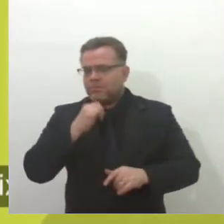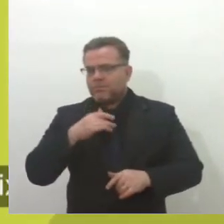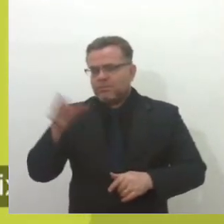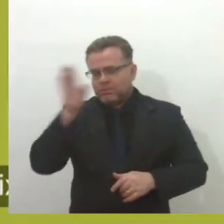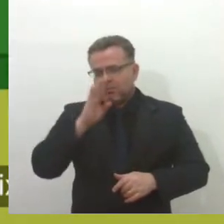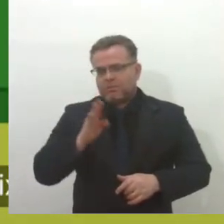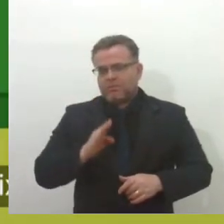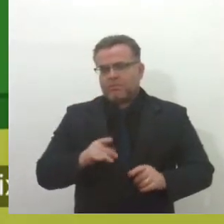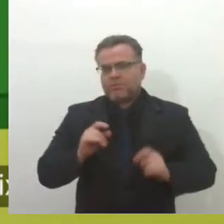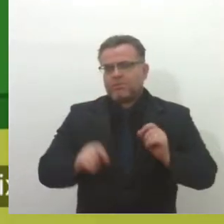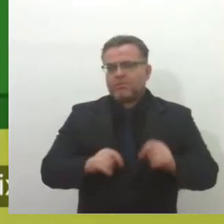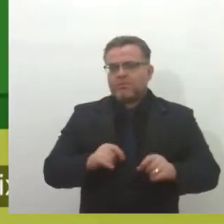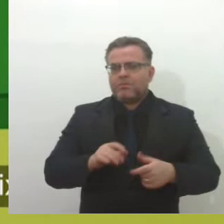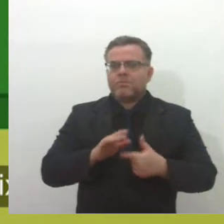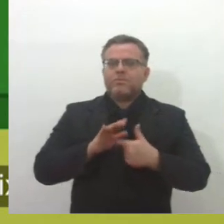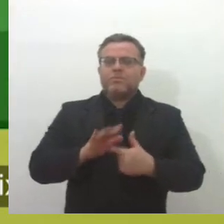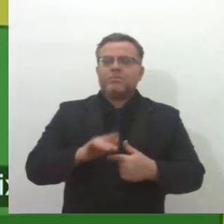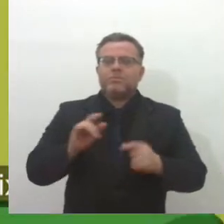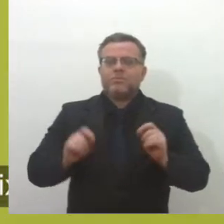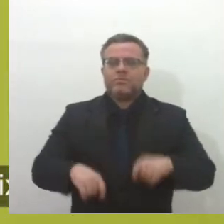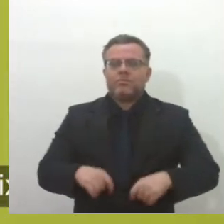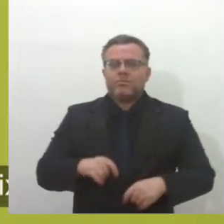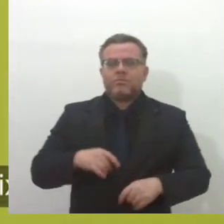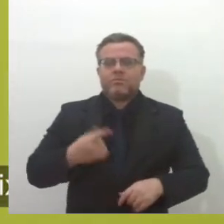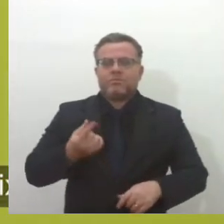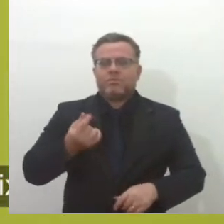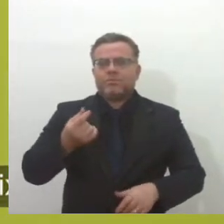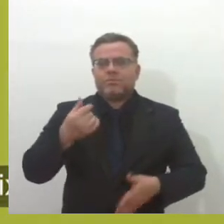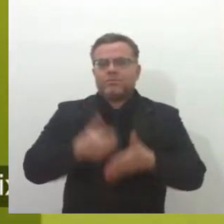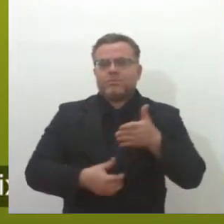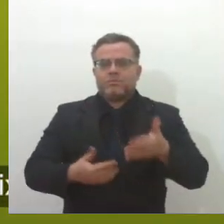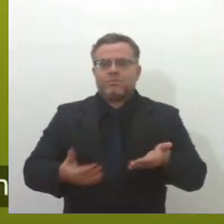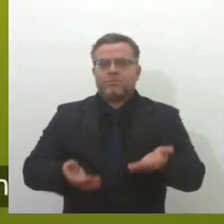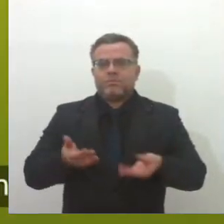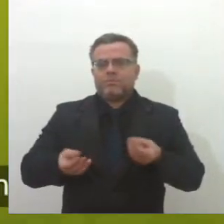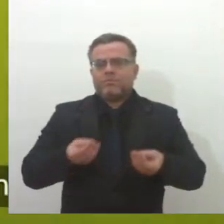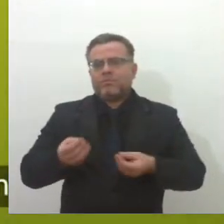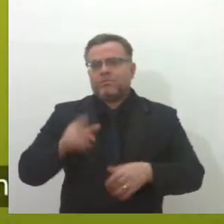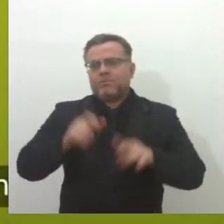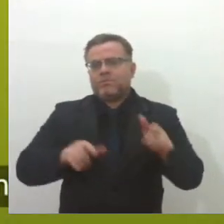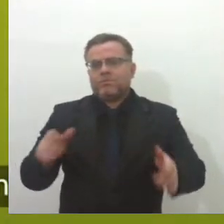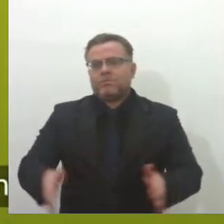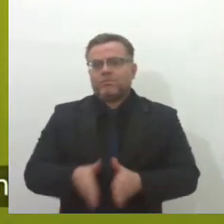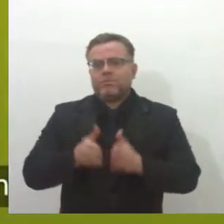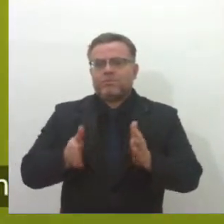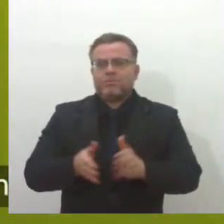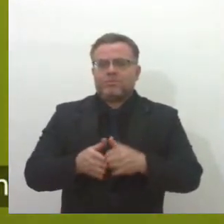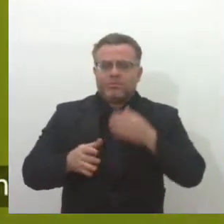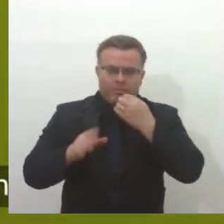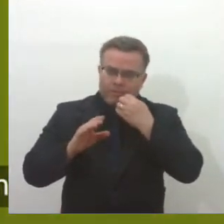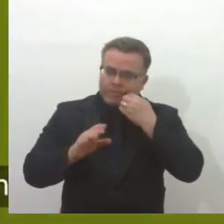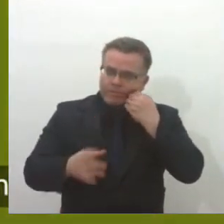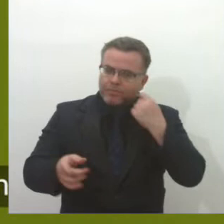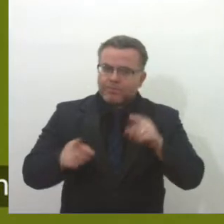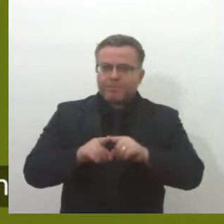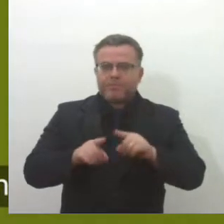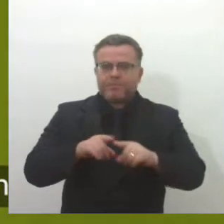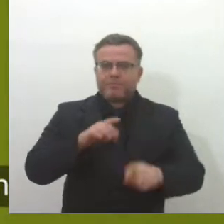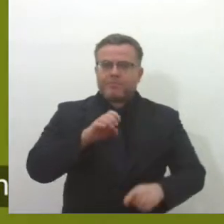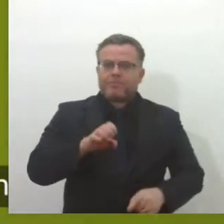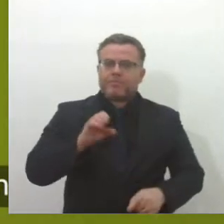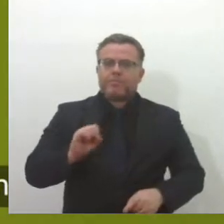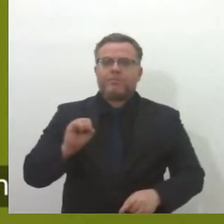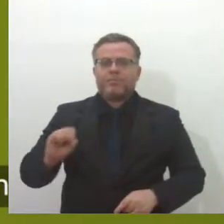regiões isoladas e concede descontos a consumidores de baixa renda. Também, os encargos de serviços do sistema